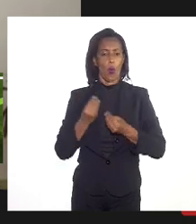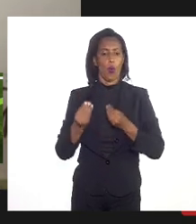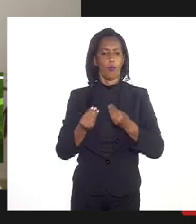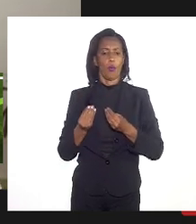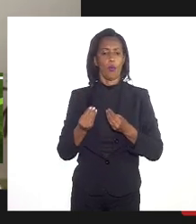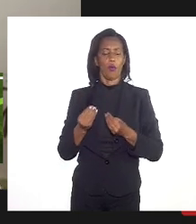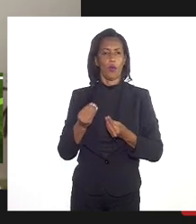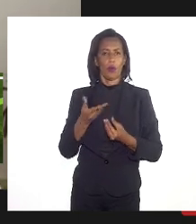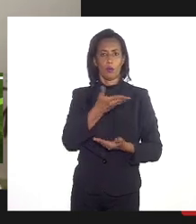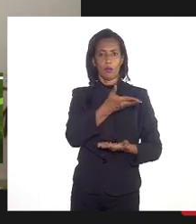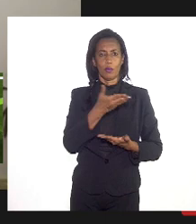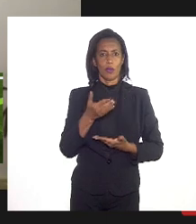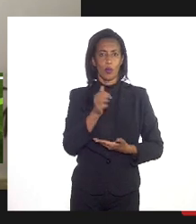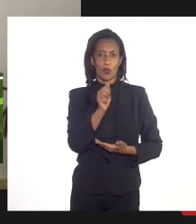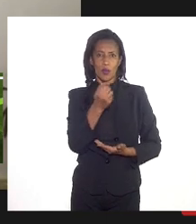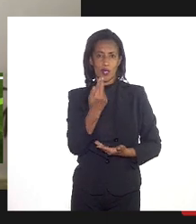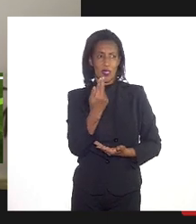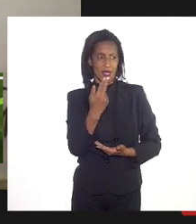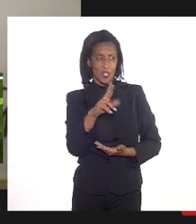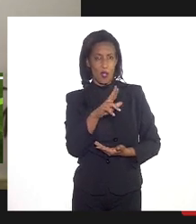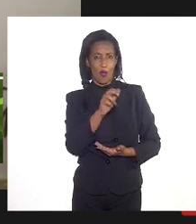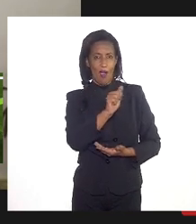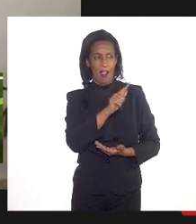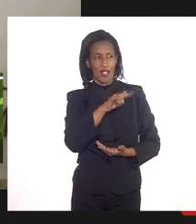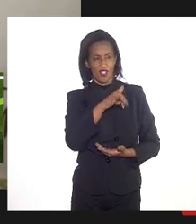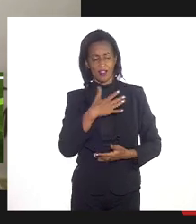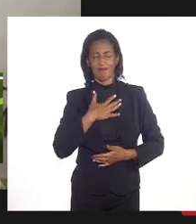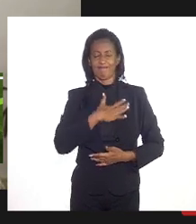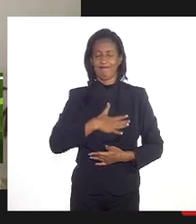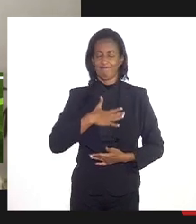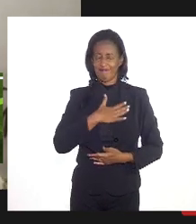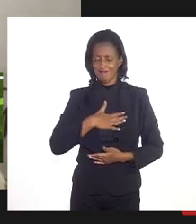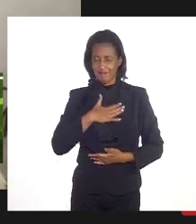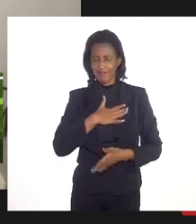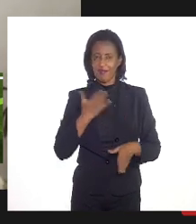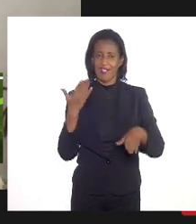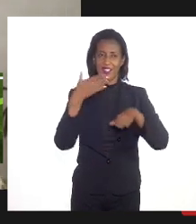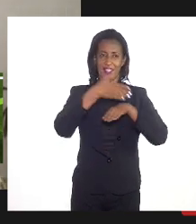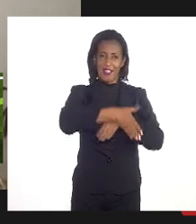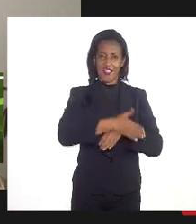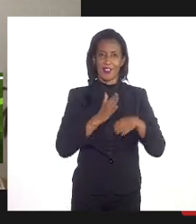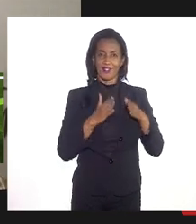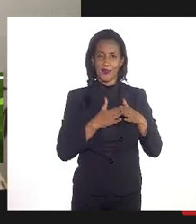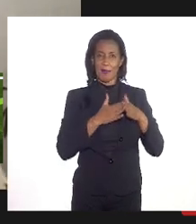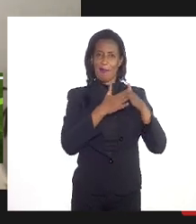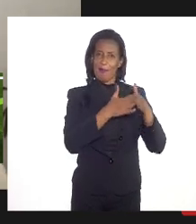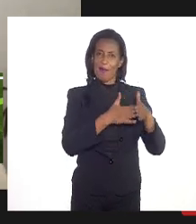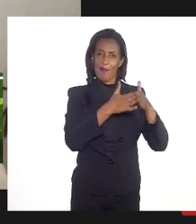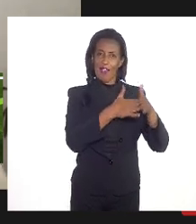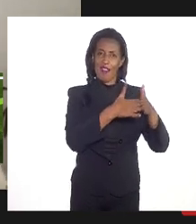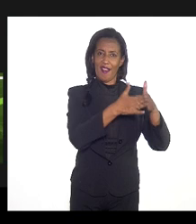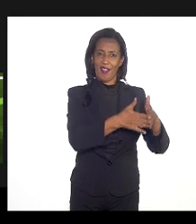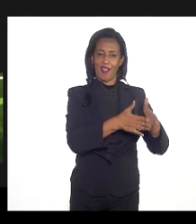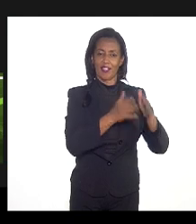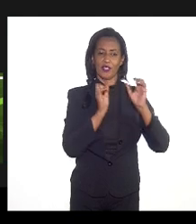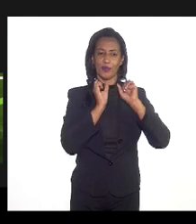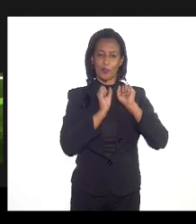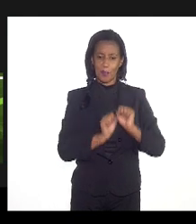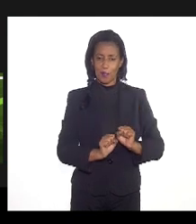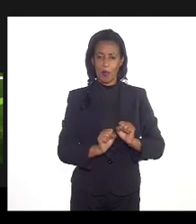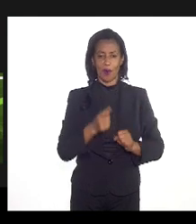pelo senhor Alexandre Anderson. Vai ser um prazer adentrar na sua embarcação para que a gente possa fazer